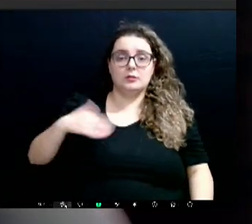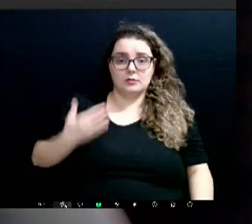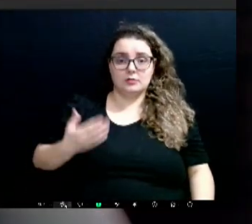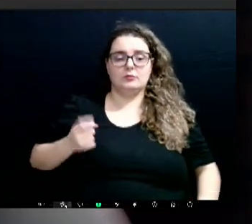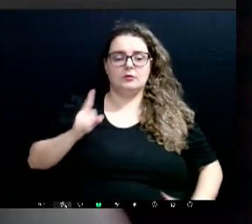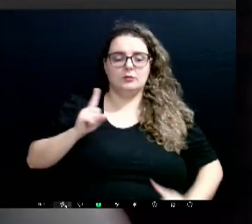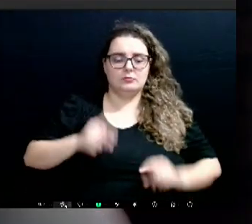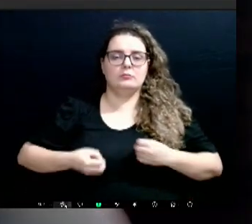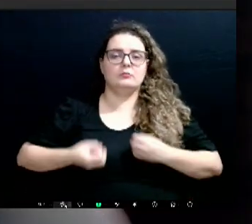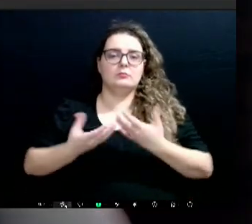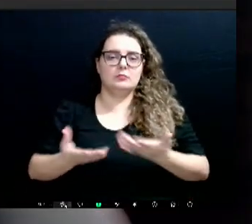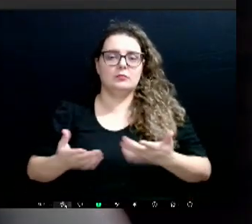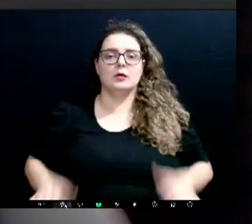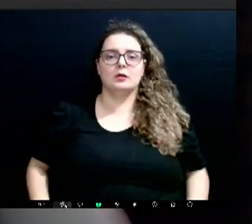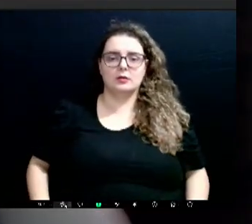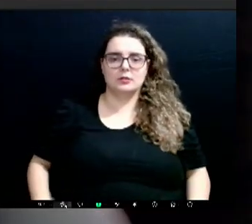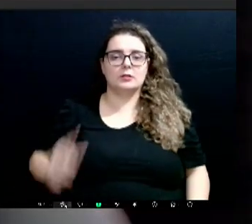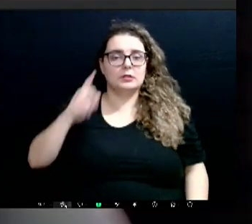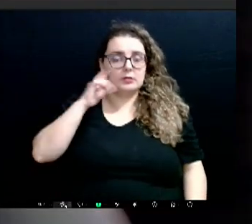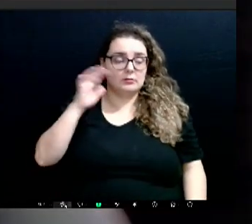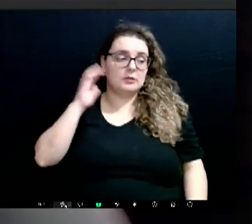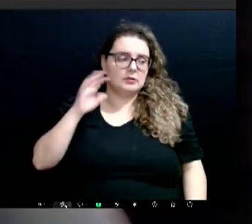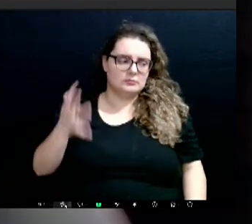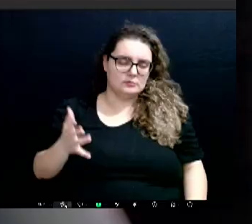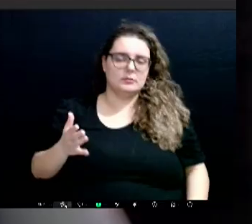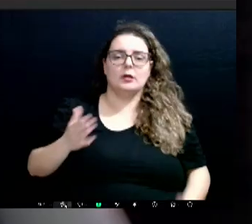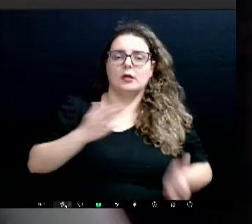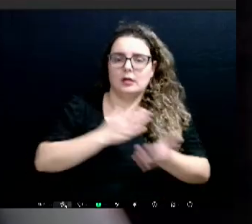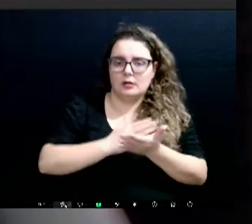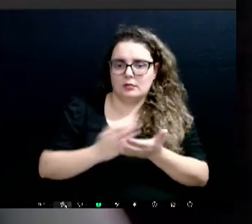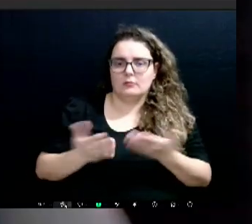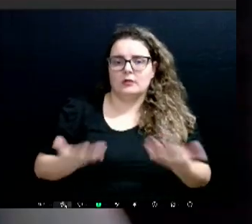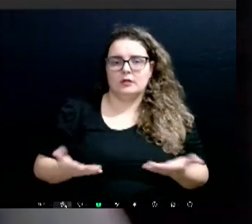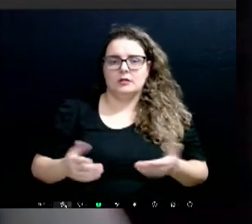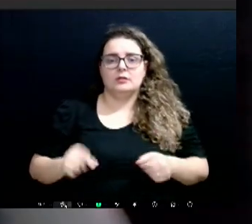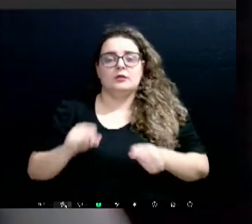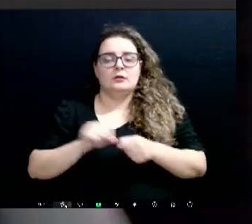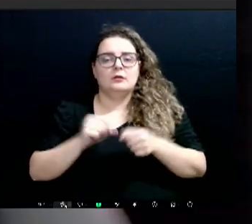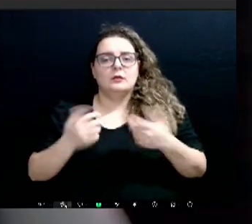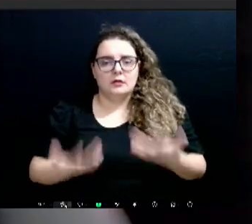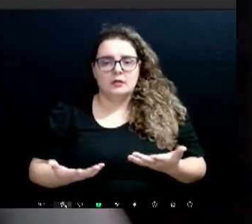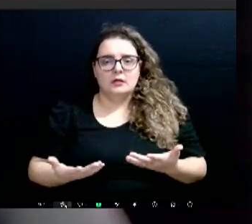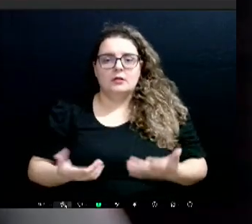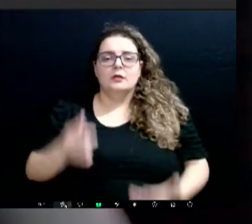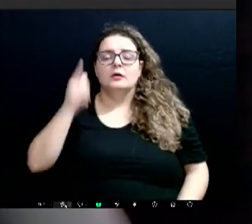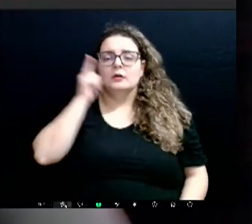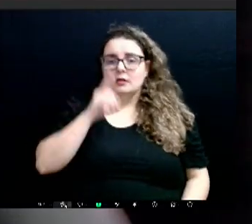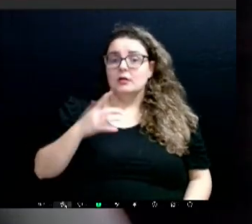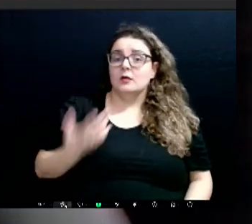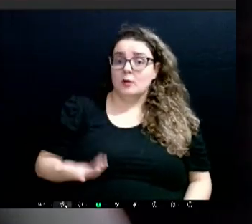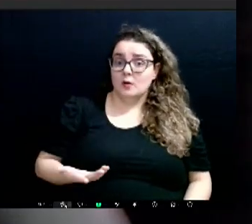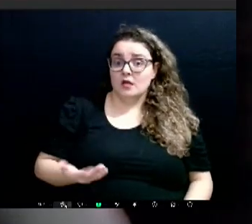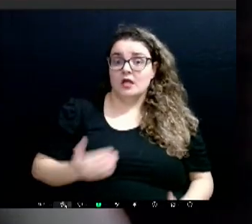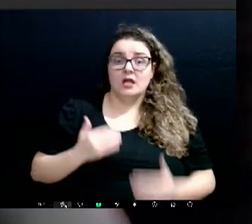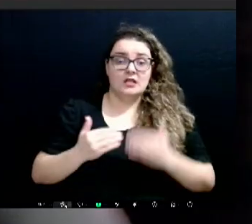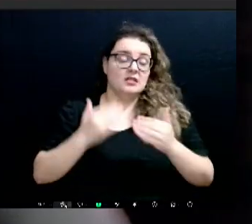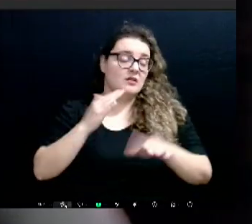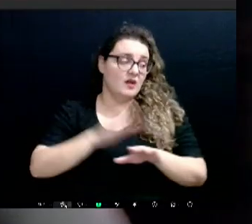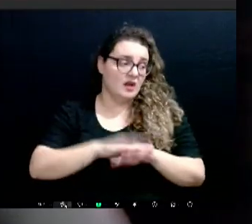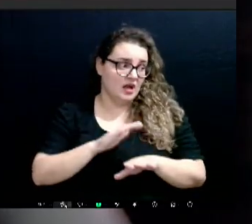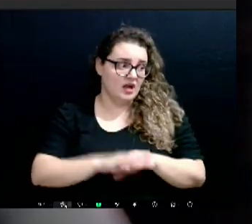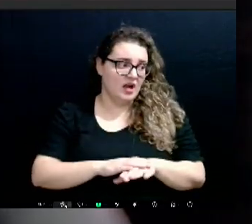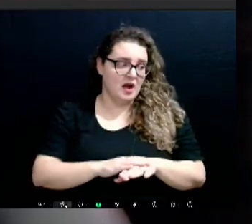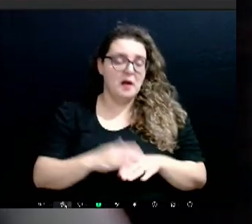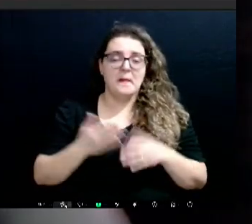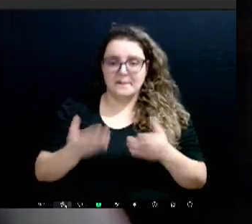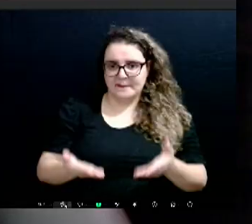aquilo que você está pensando, você começa, aquilo lá já faz com que você consiga desenvolver ações para tal. Então, já a